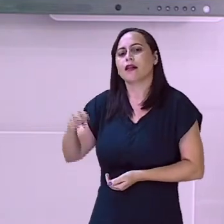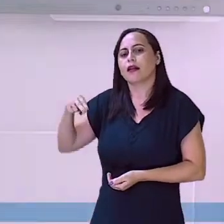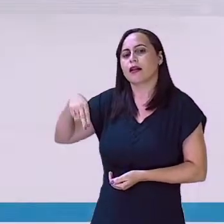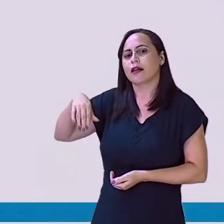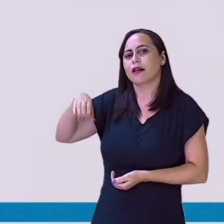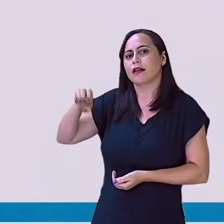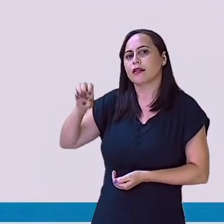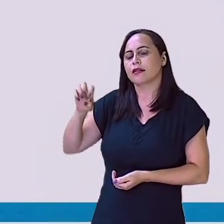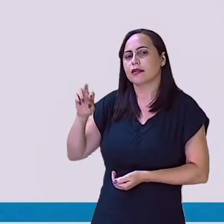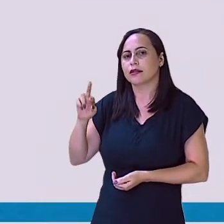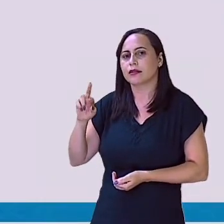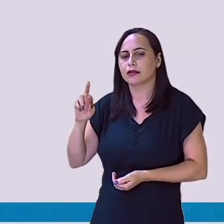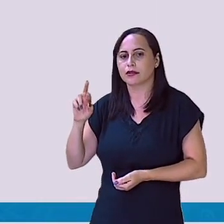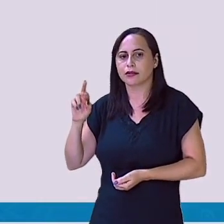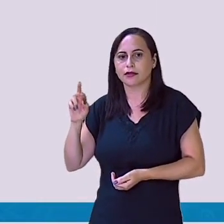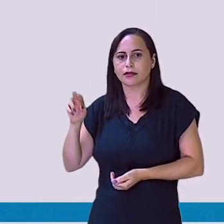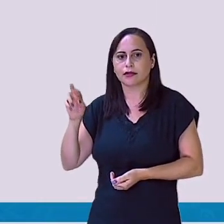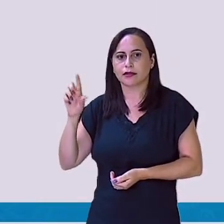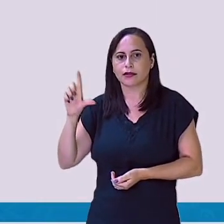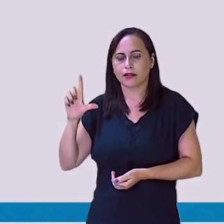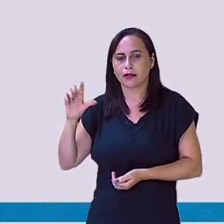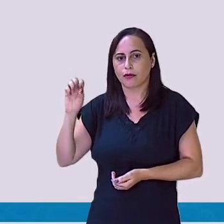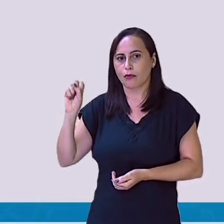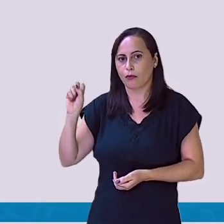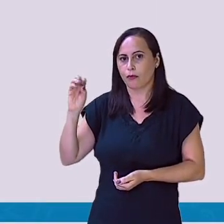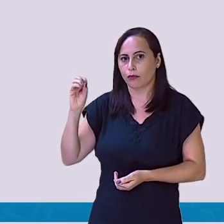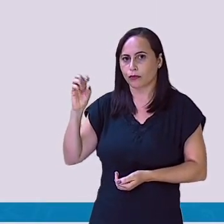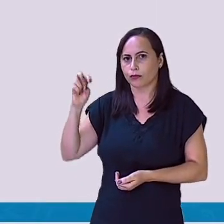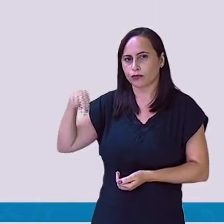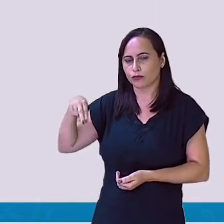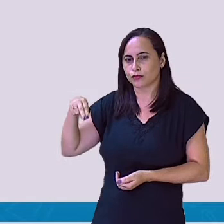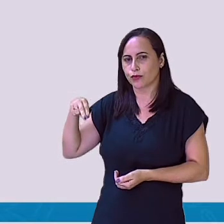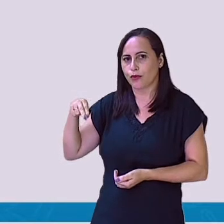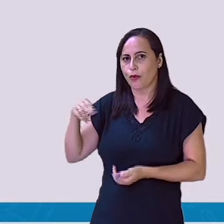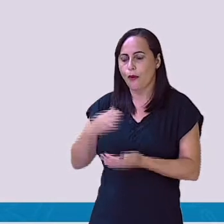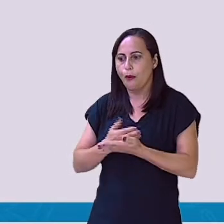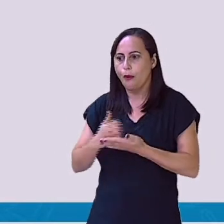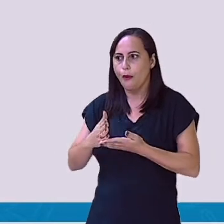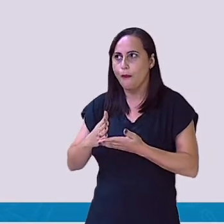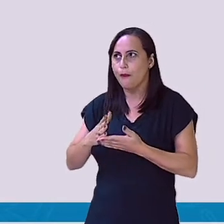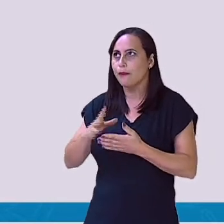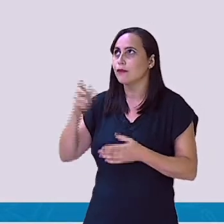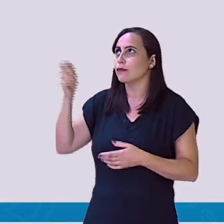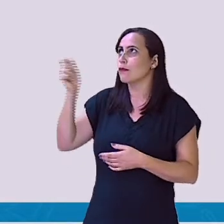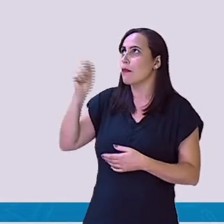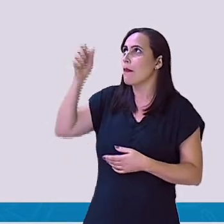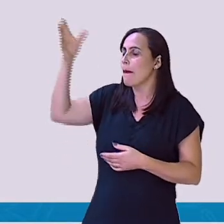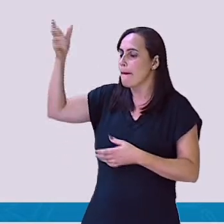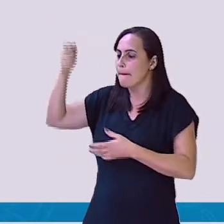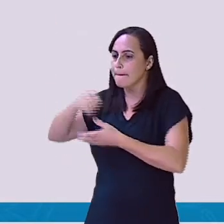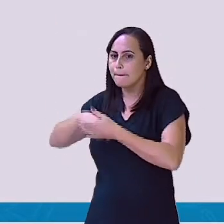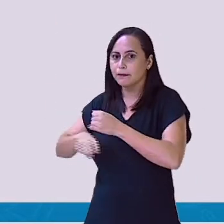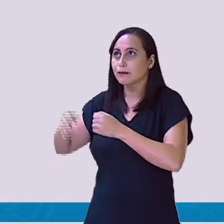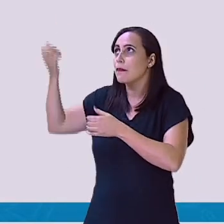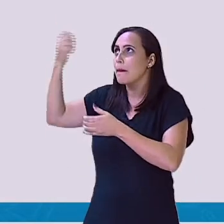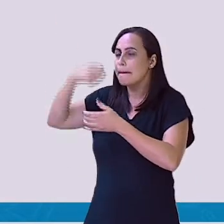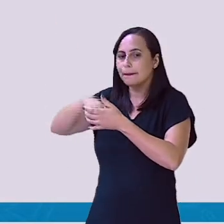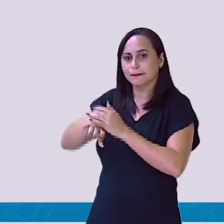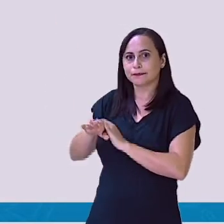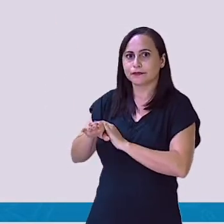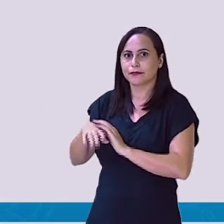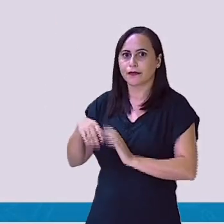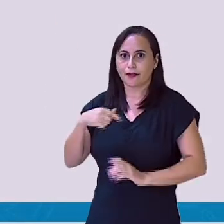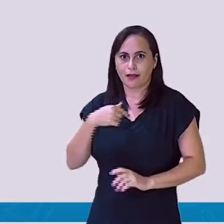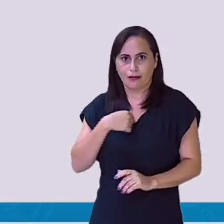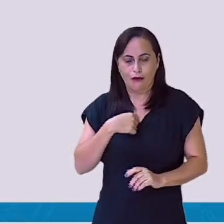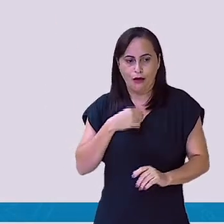a recolher sua pipa e eu zunei para o morro acima,